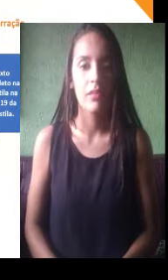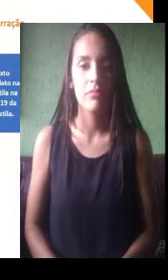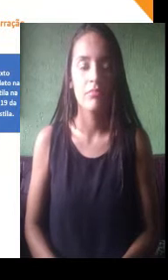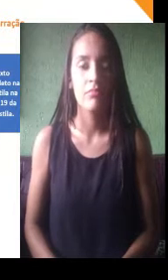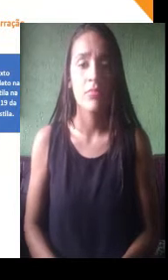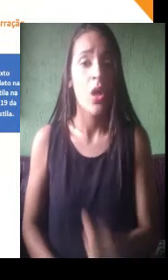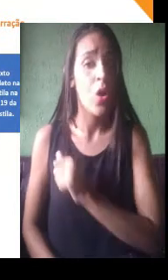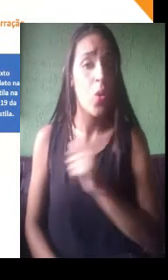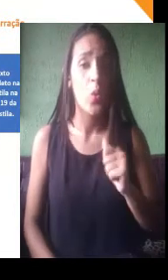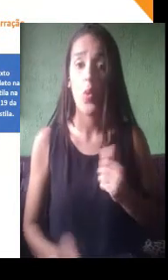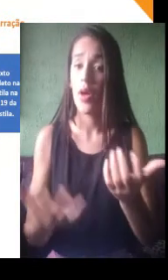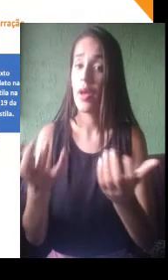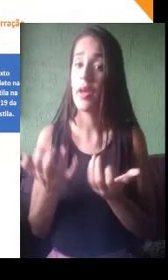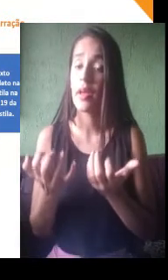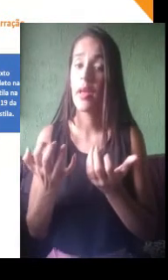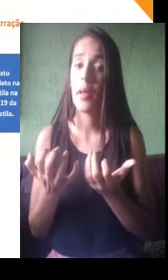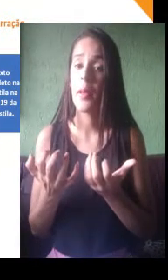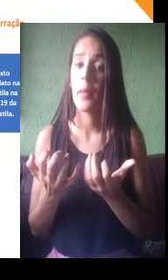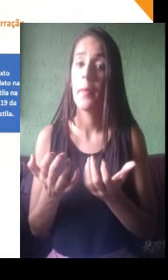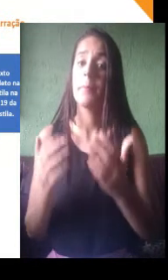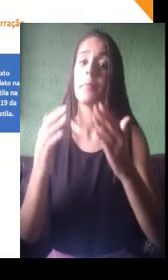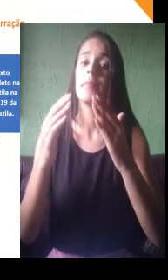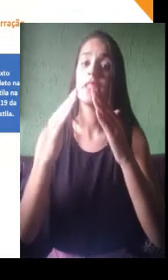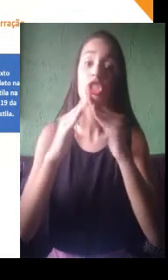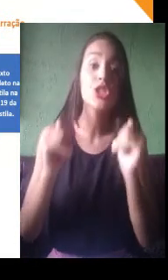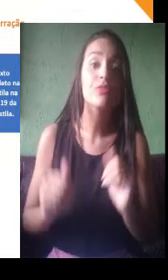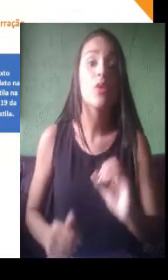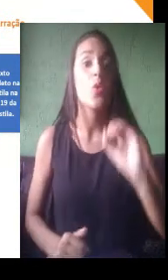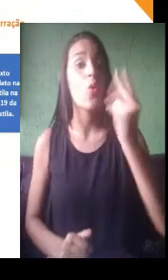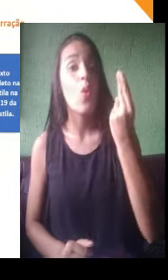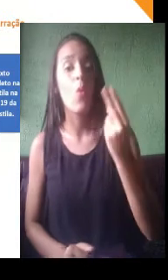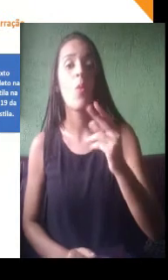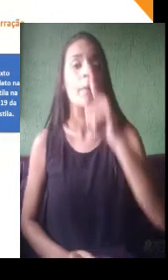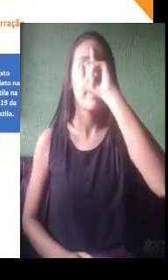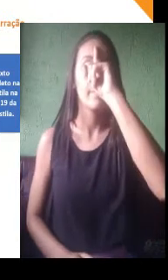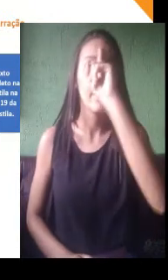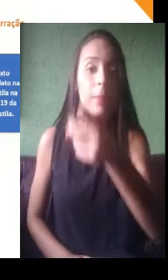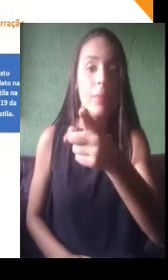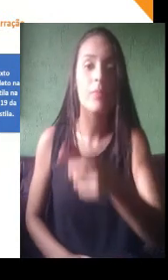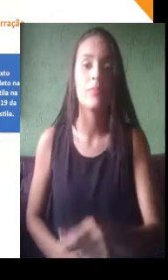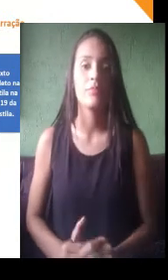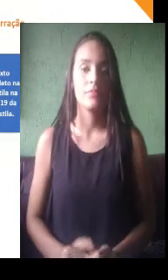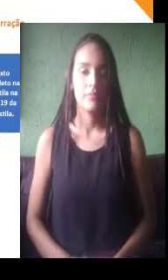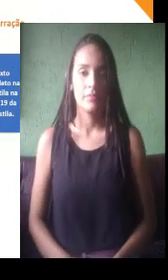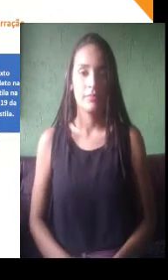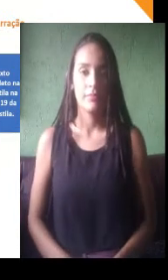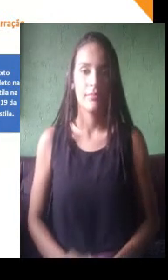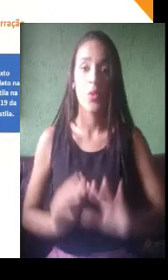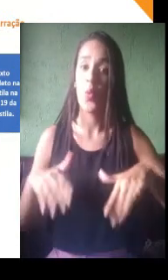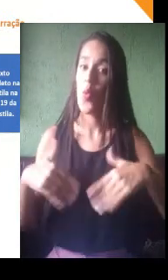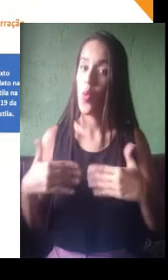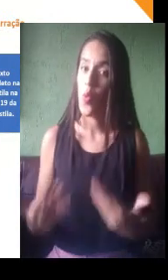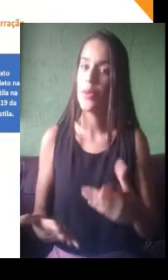as ações sucessivas uma após a outra e a marca de tempo. Certo? Então, essa segunda